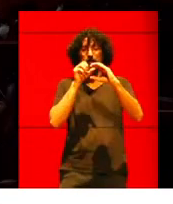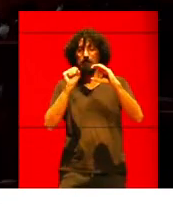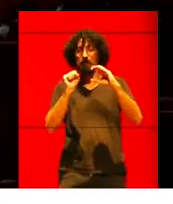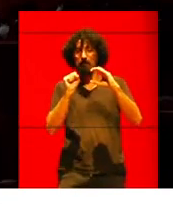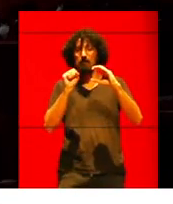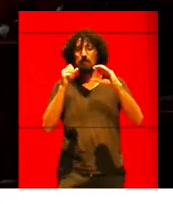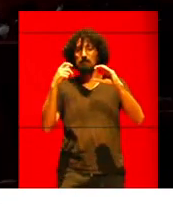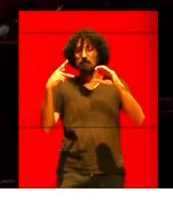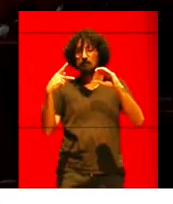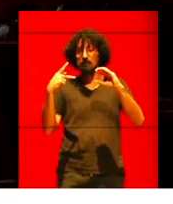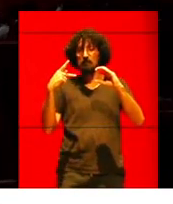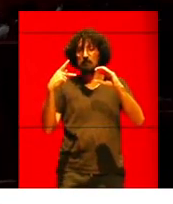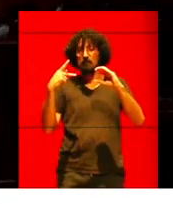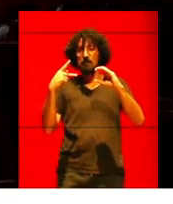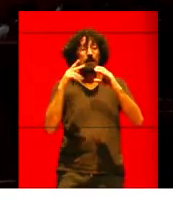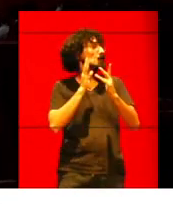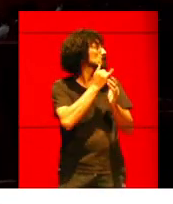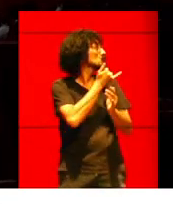Vai ser o quê?